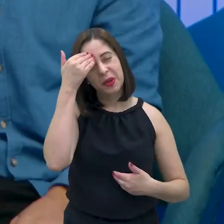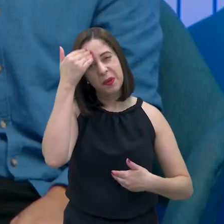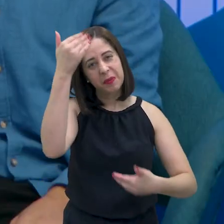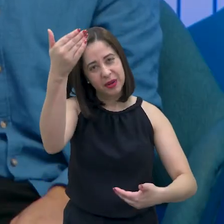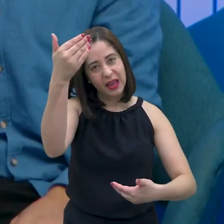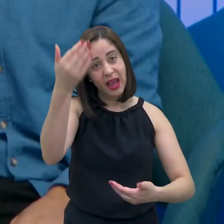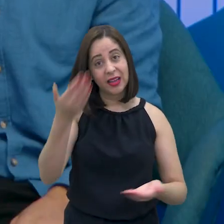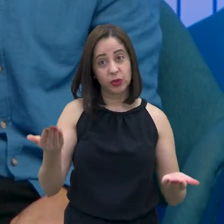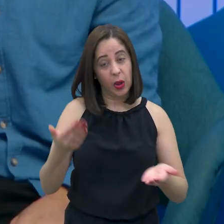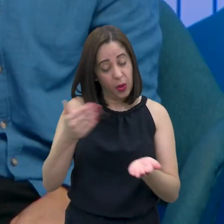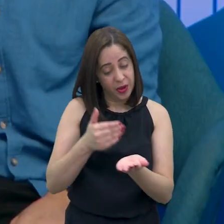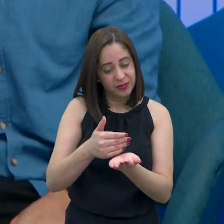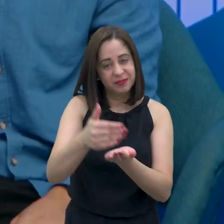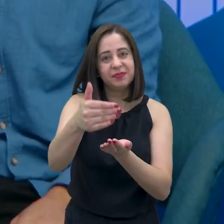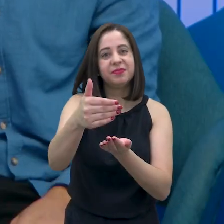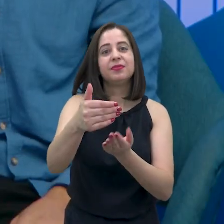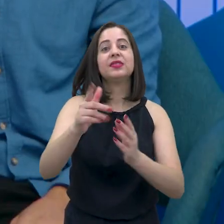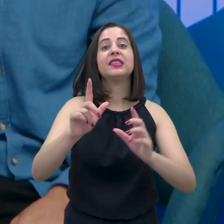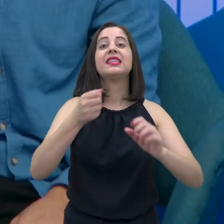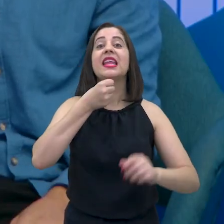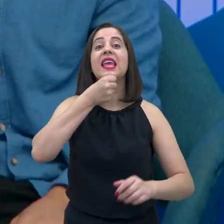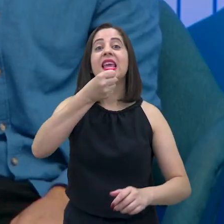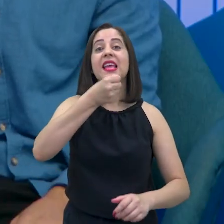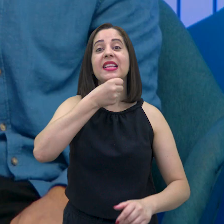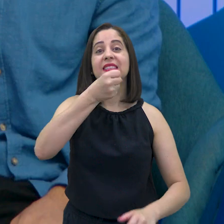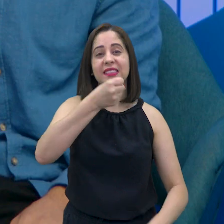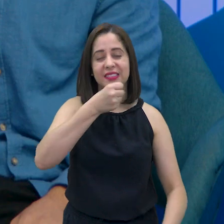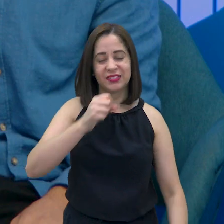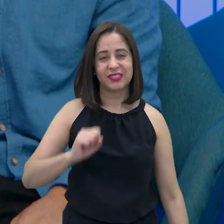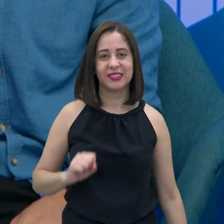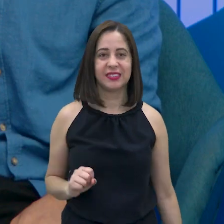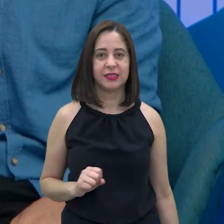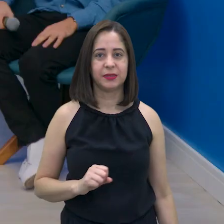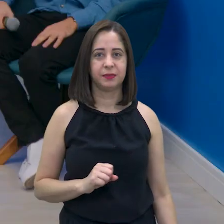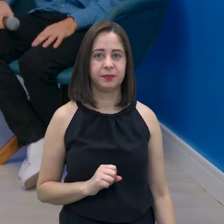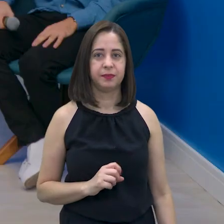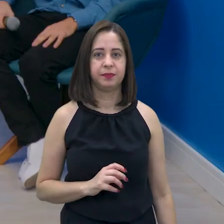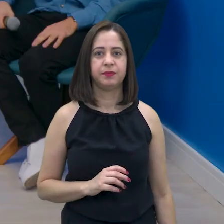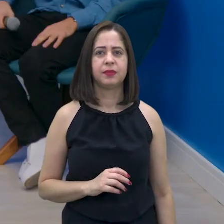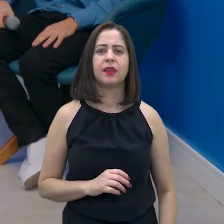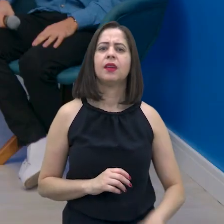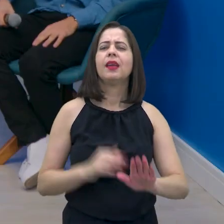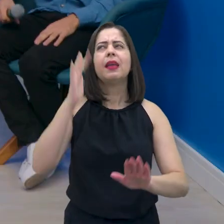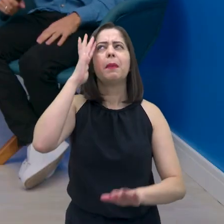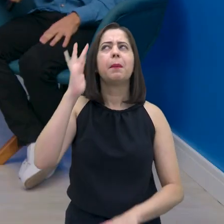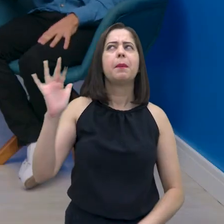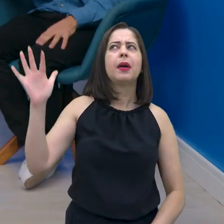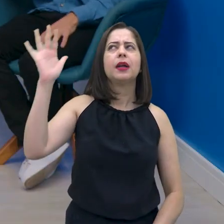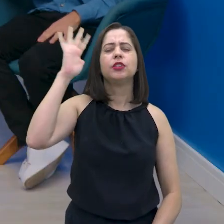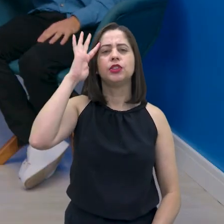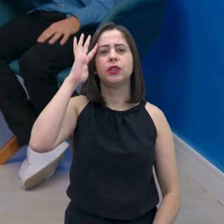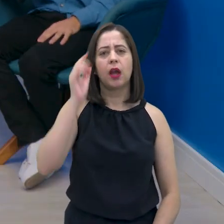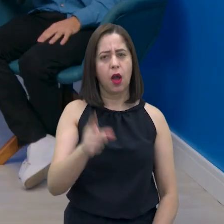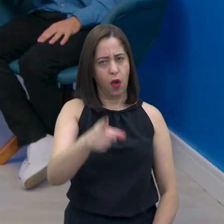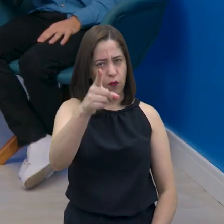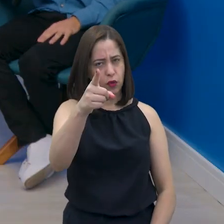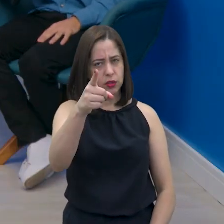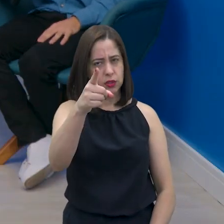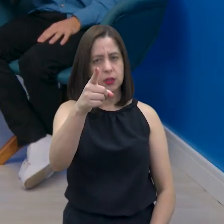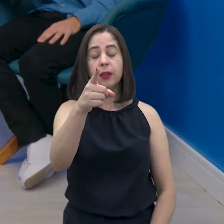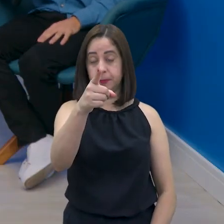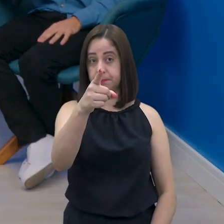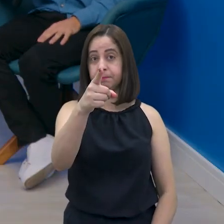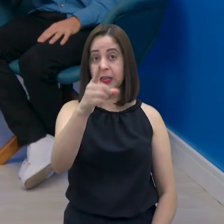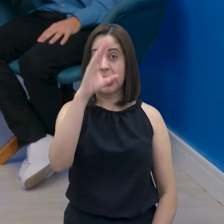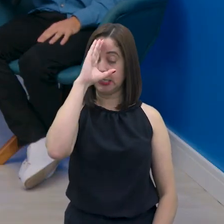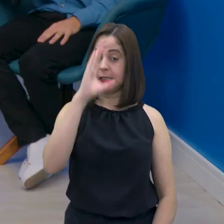Obrigado, João. Nós seguimos a partir daqui com a entrevista do Cidadania em Pauta. Imagina o seguinte, você no papel de cidadão